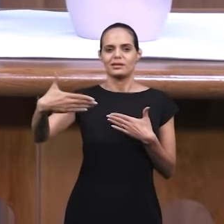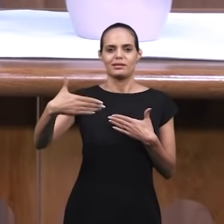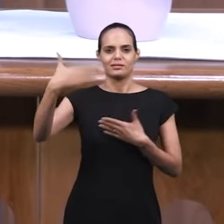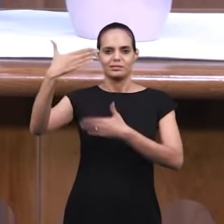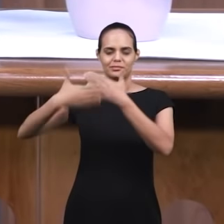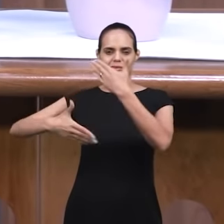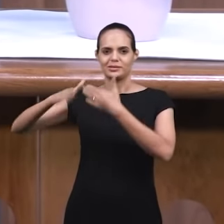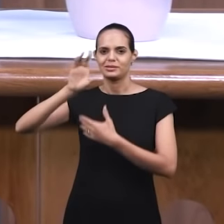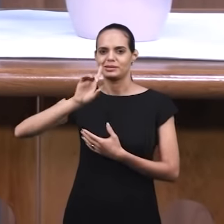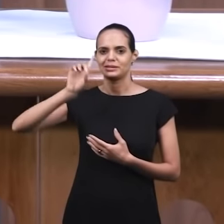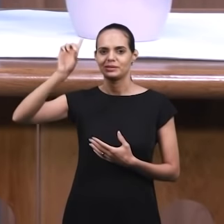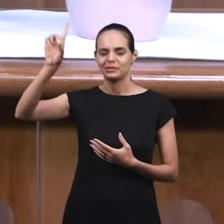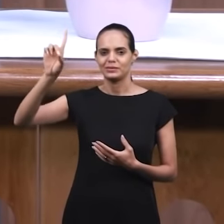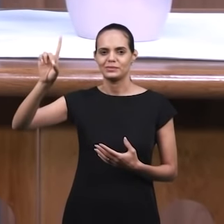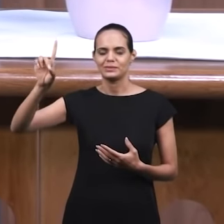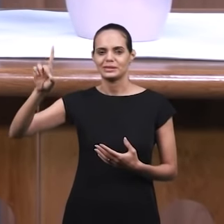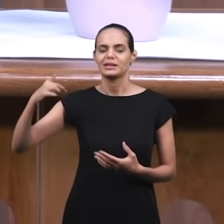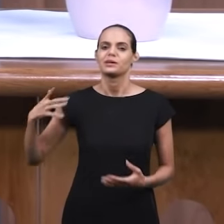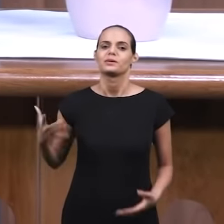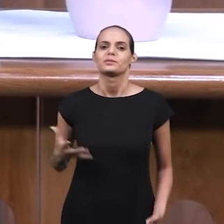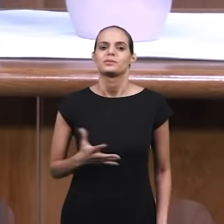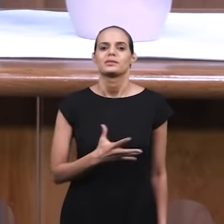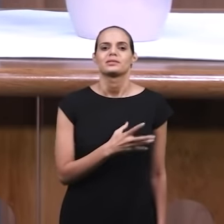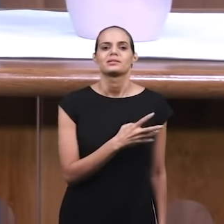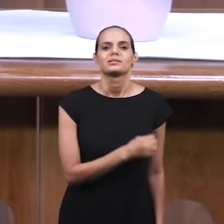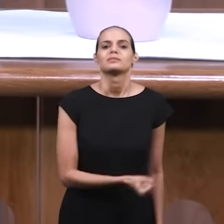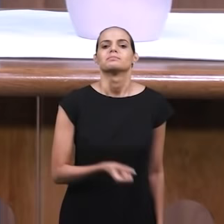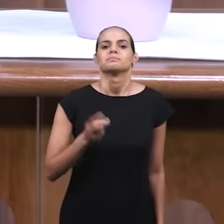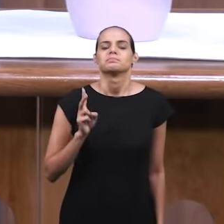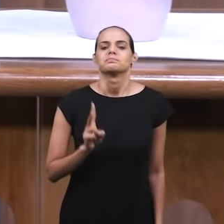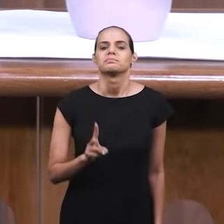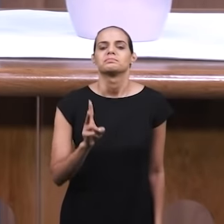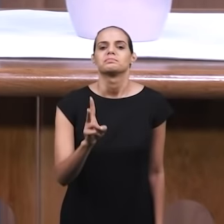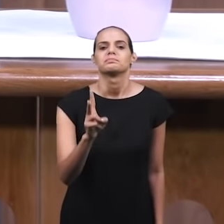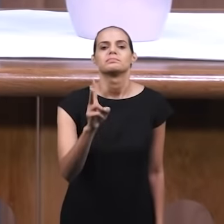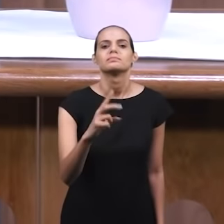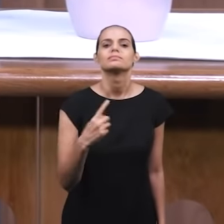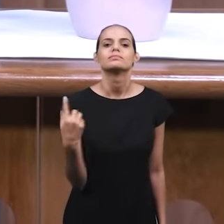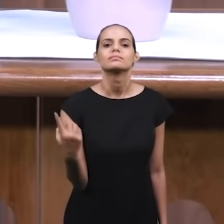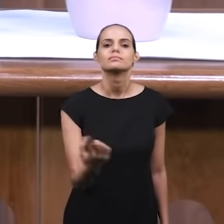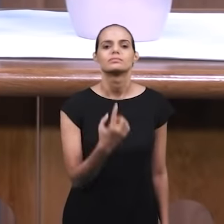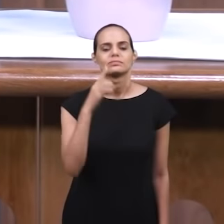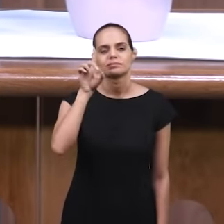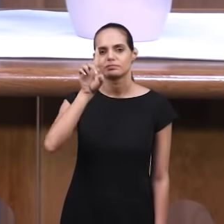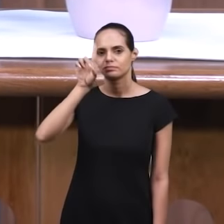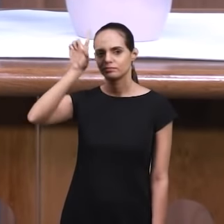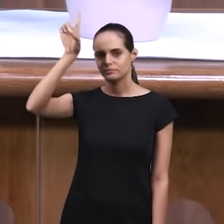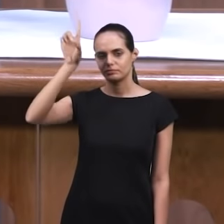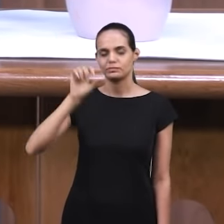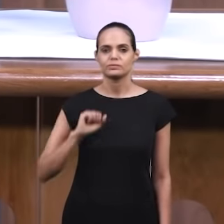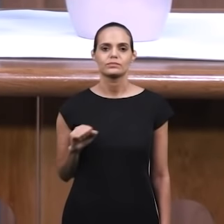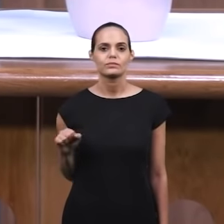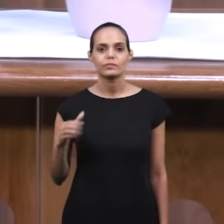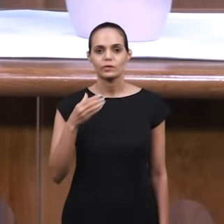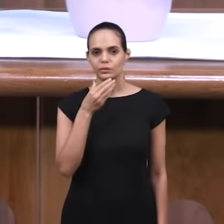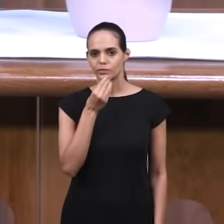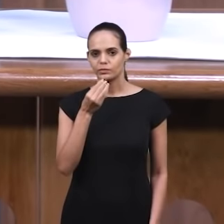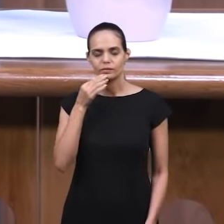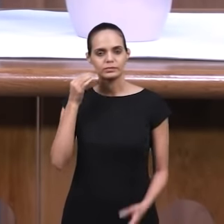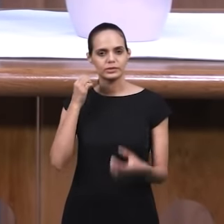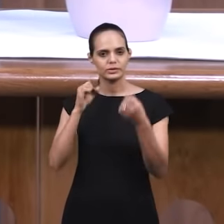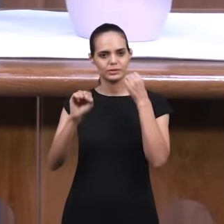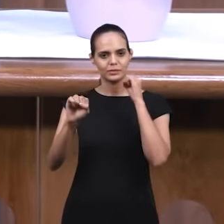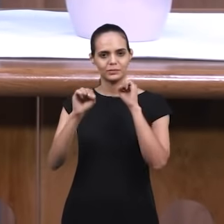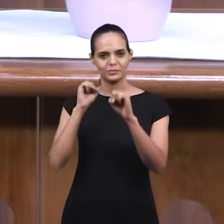em adoração e gratidão constante ao Senhor nosso Deus. Quando o salmista